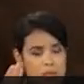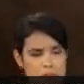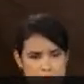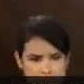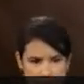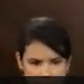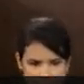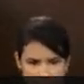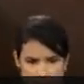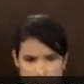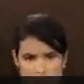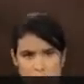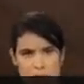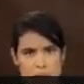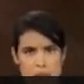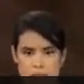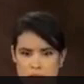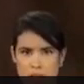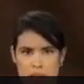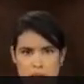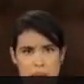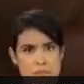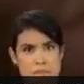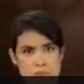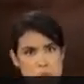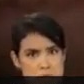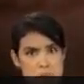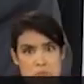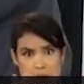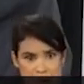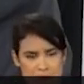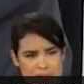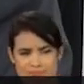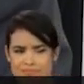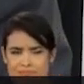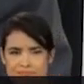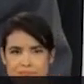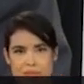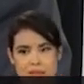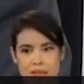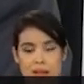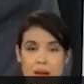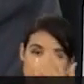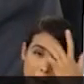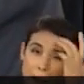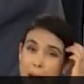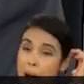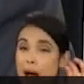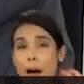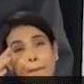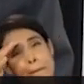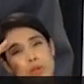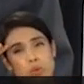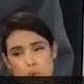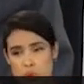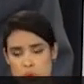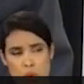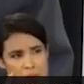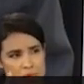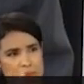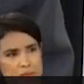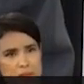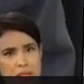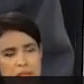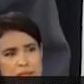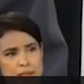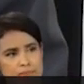registrou 739 mil transações suspeitas. A vítima, normalmente, ela é obrigada, quando é checável,